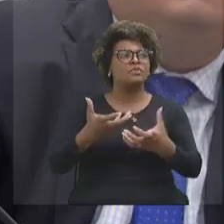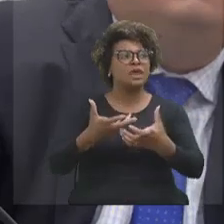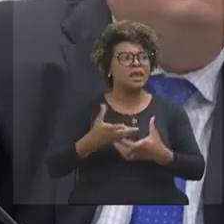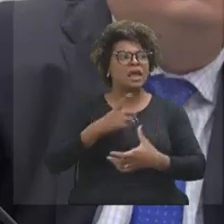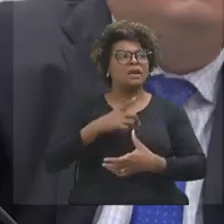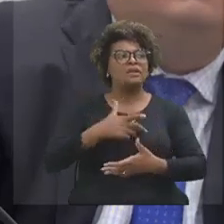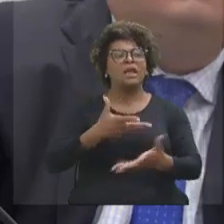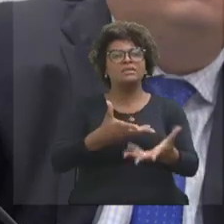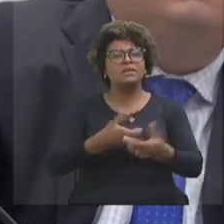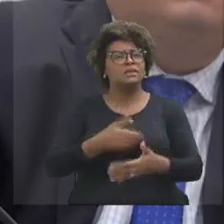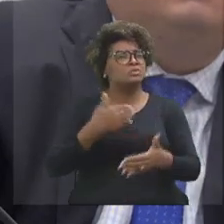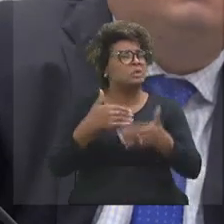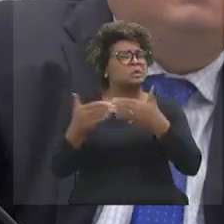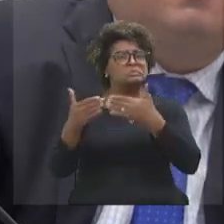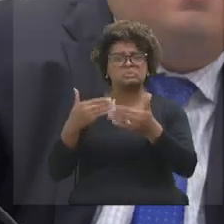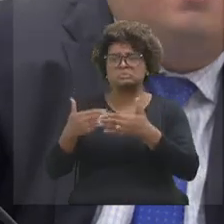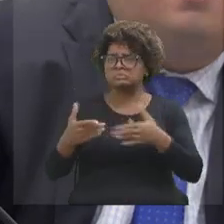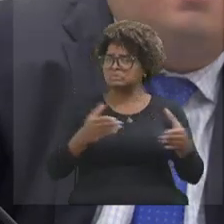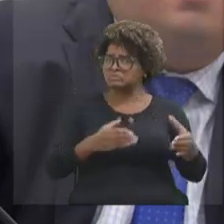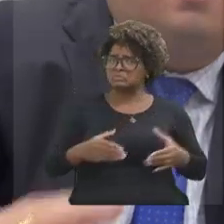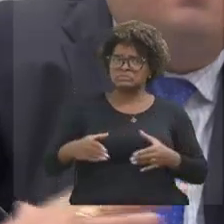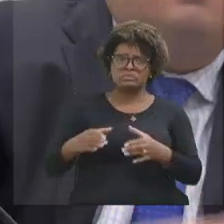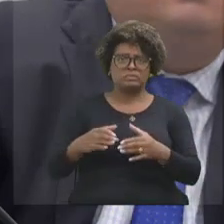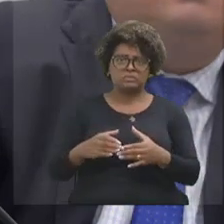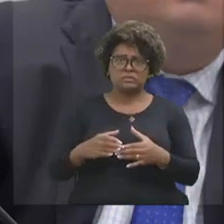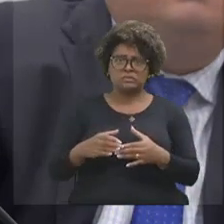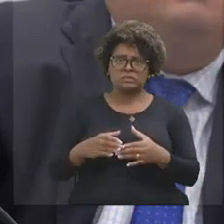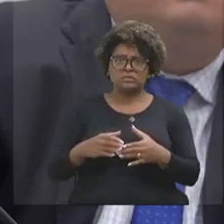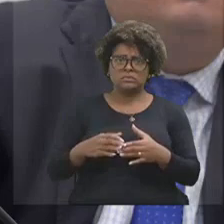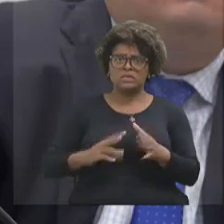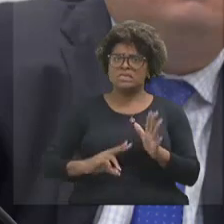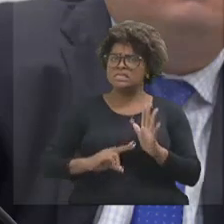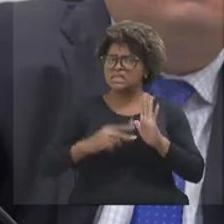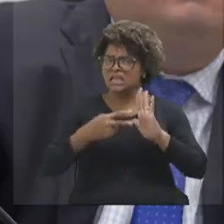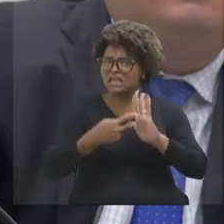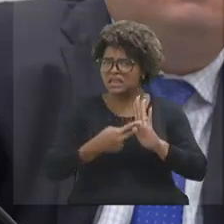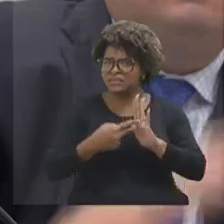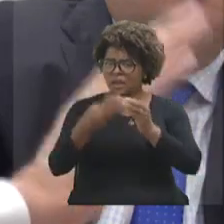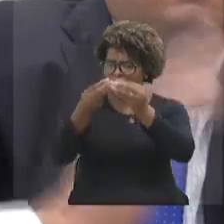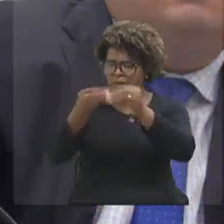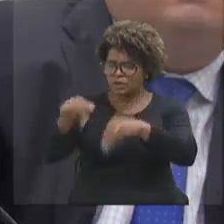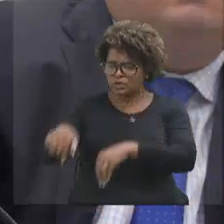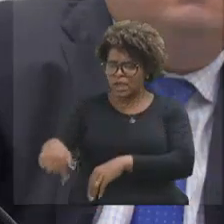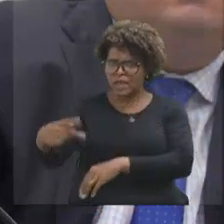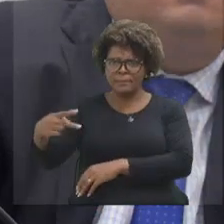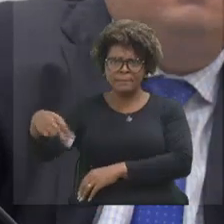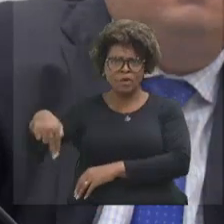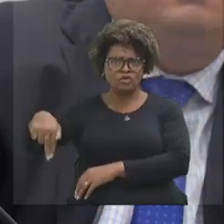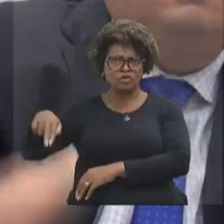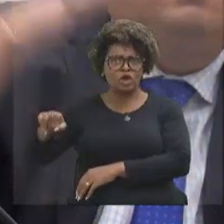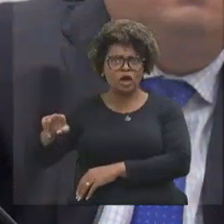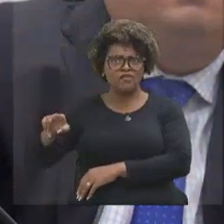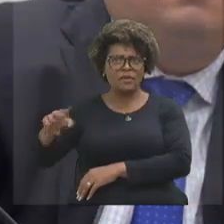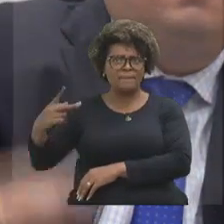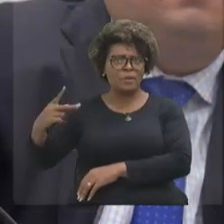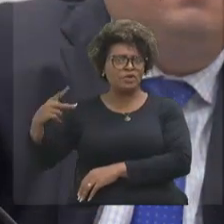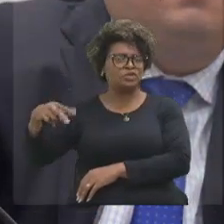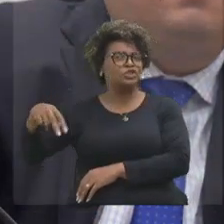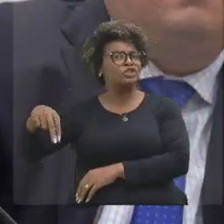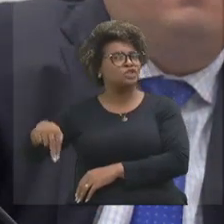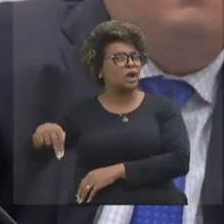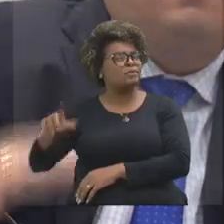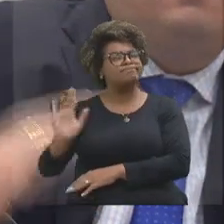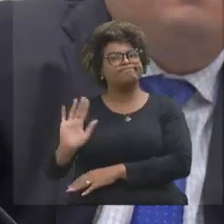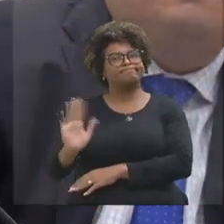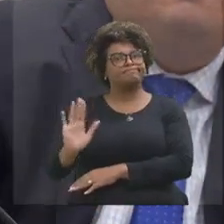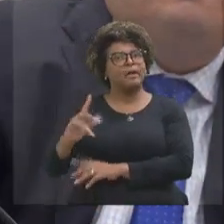eram isso não significa enfraquecer Ponte Nova Vamos fortalecer Fonte Nova Vamos nos unir